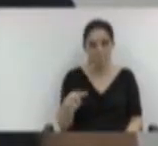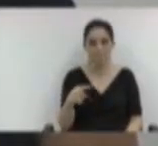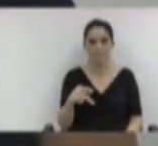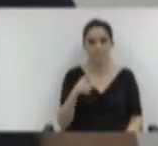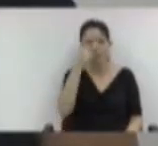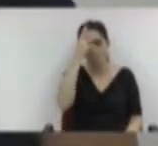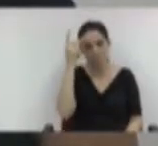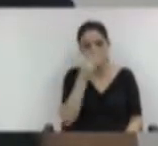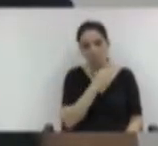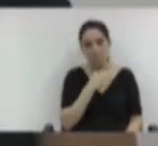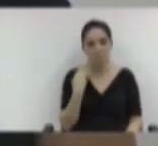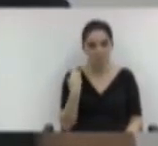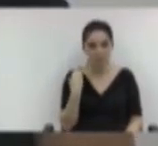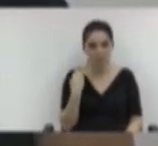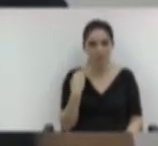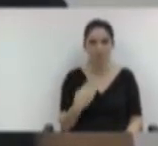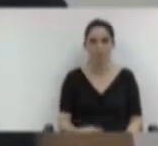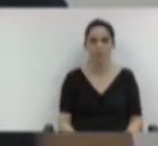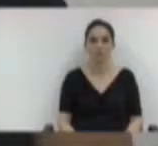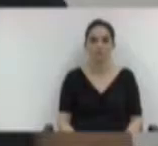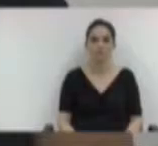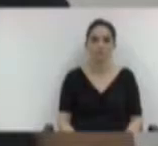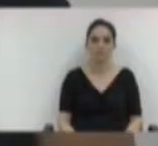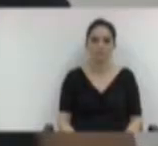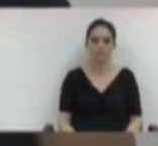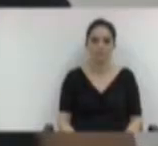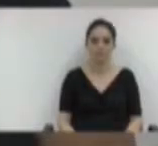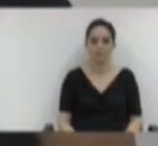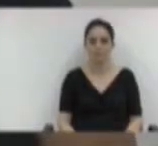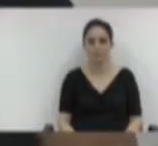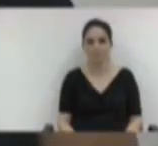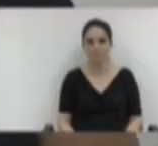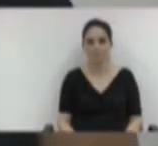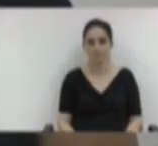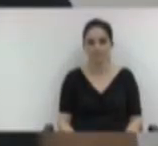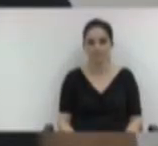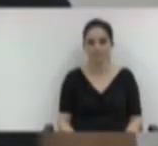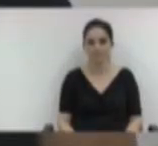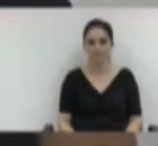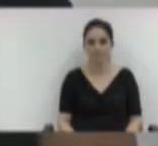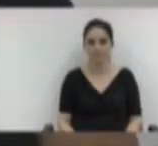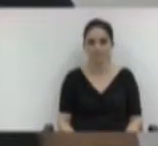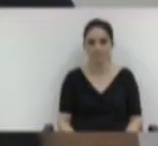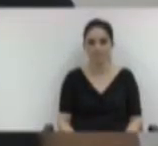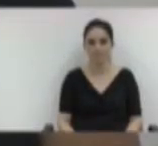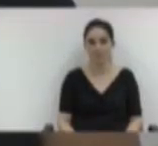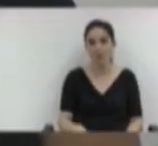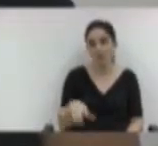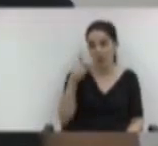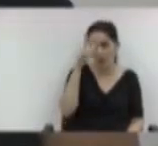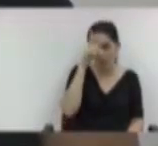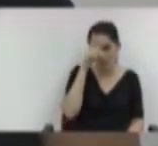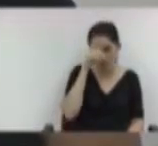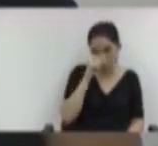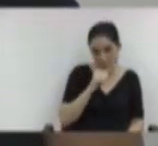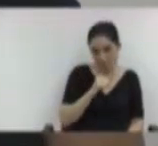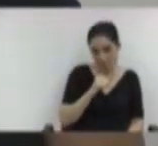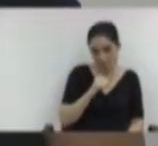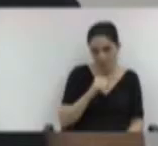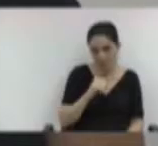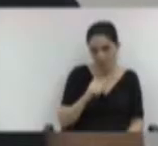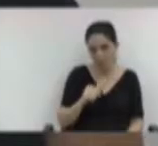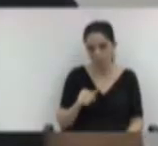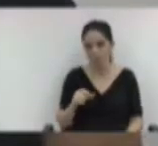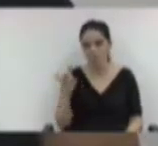mortes acontecerem por mais de uma vez. Então, Lemão, não é só o comerciante, ali